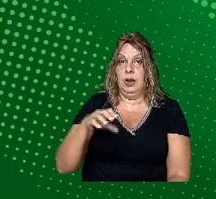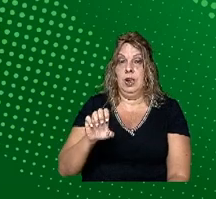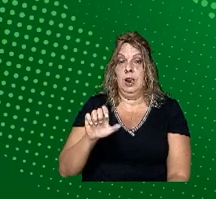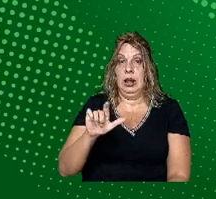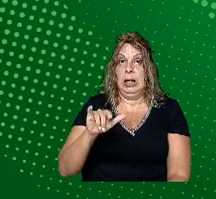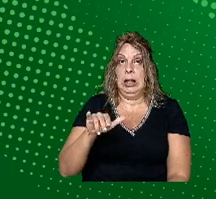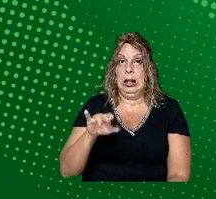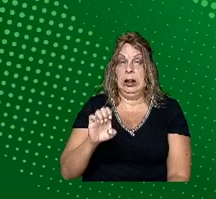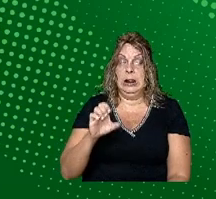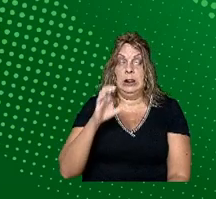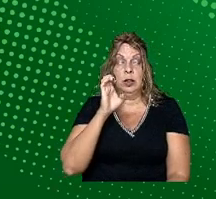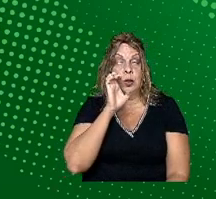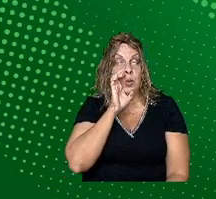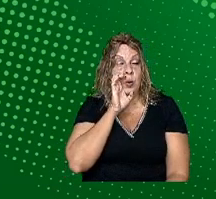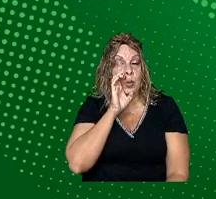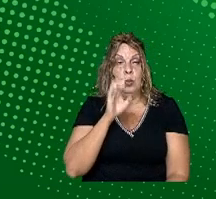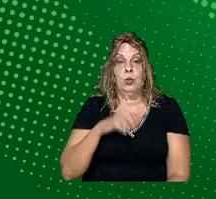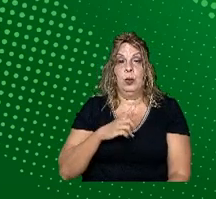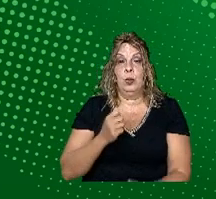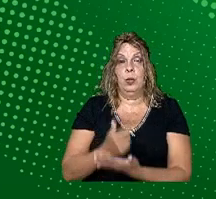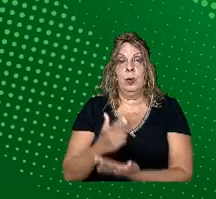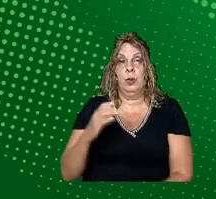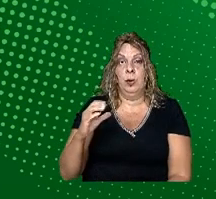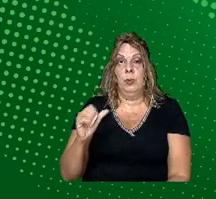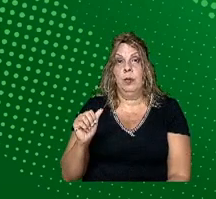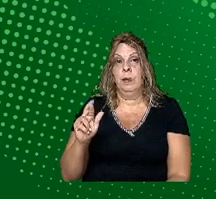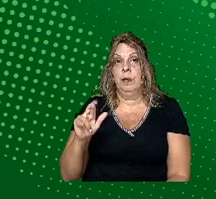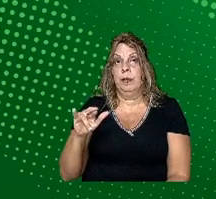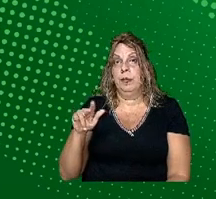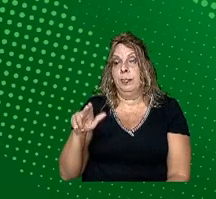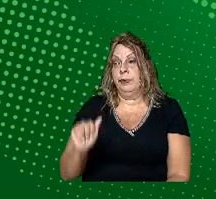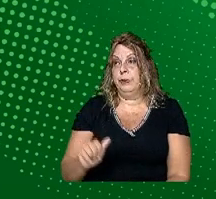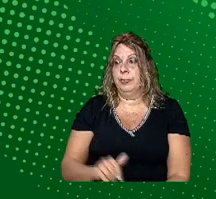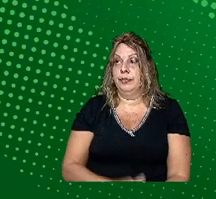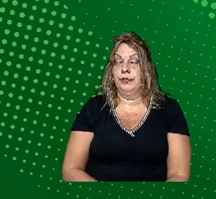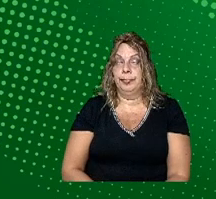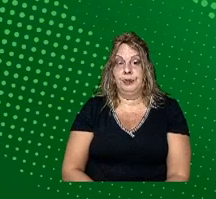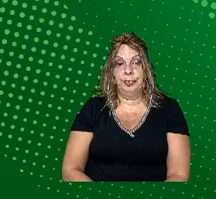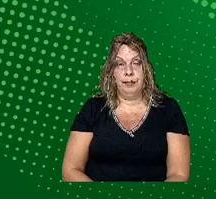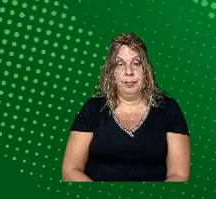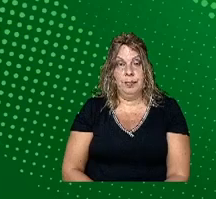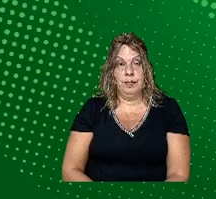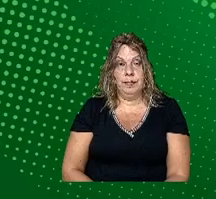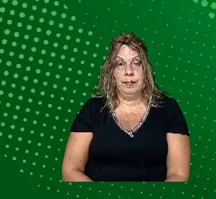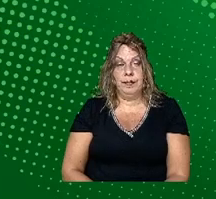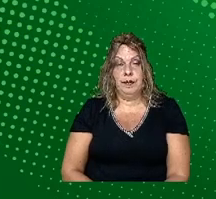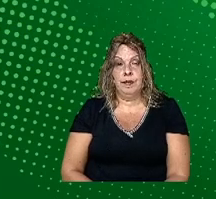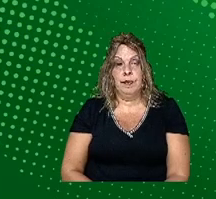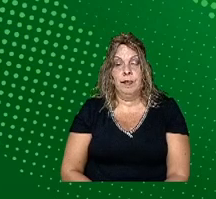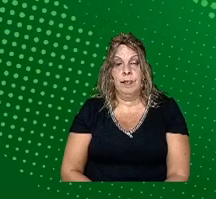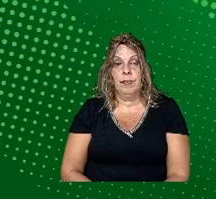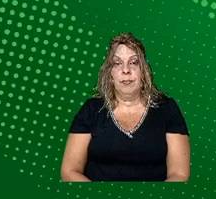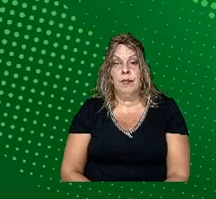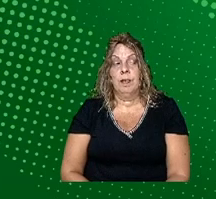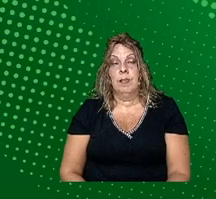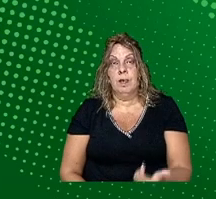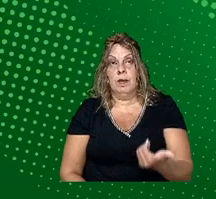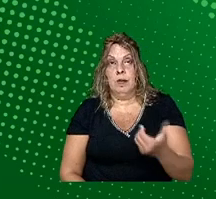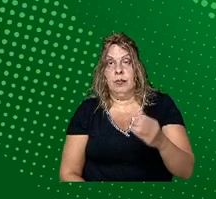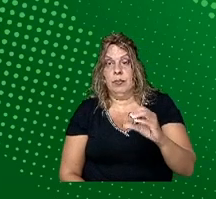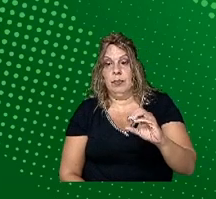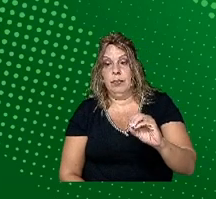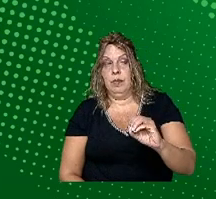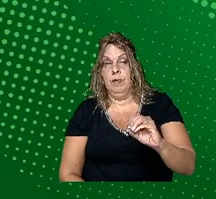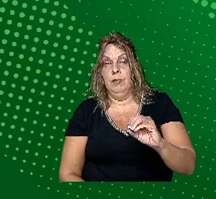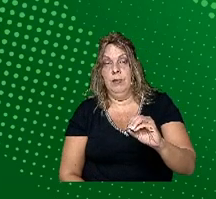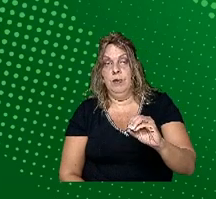Eliane Messias, de Nossa Senhora do Socorro. Adquiriu com Karina aí no G Barbosa, Francisco Porto. Vamos seguindo e premiando com R$500. Saiu